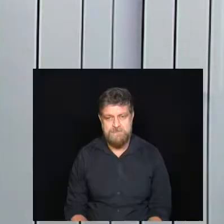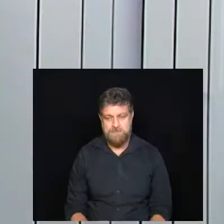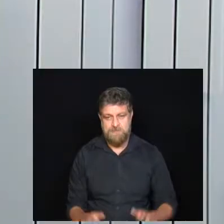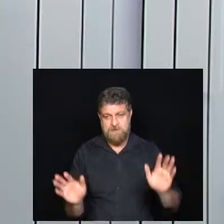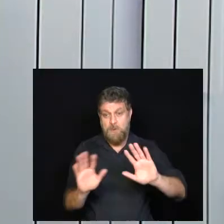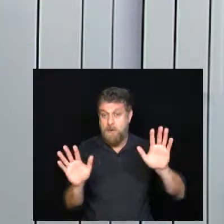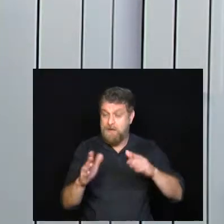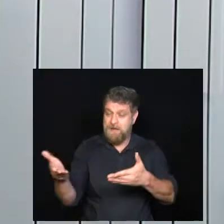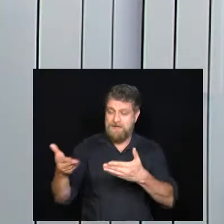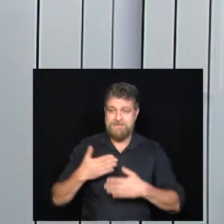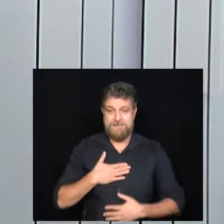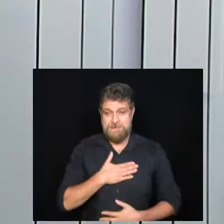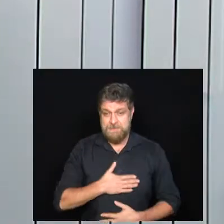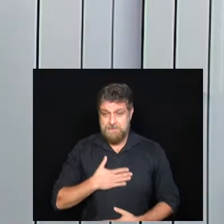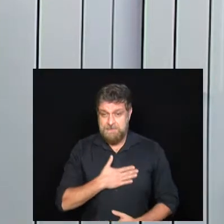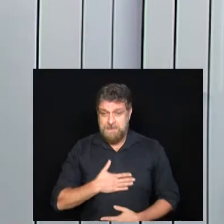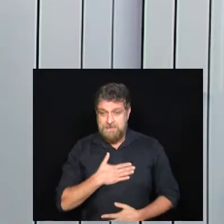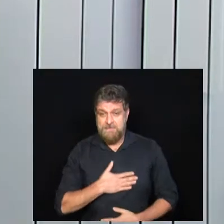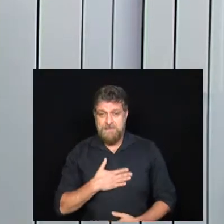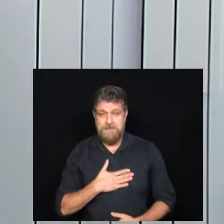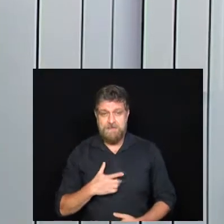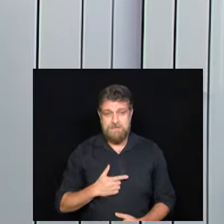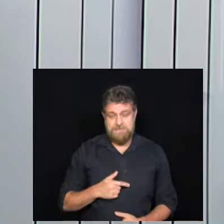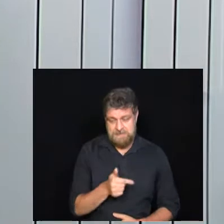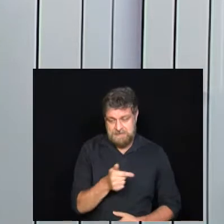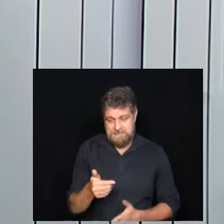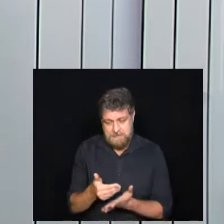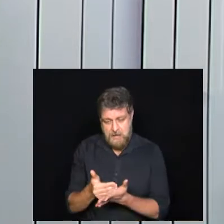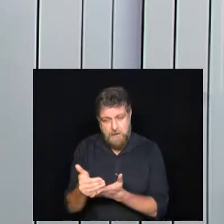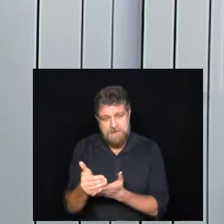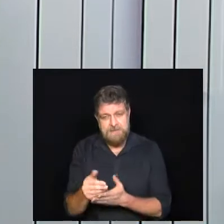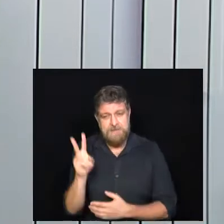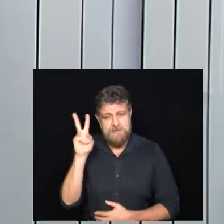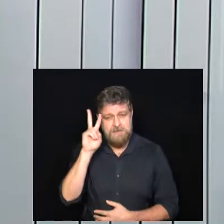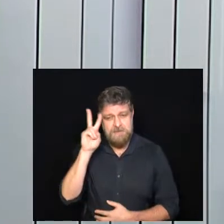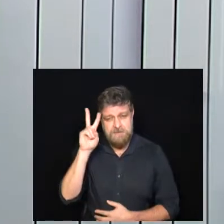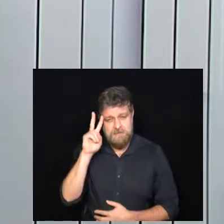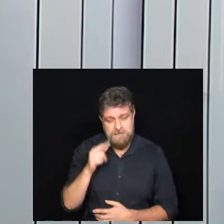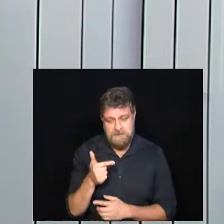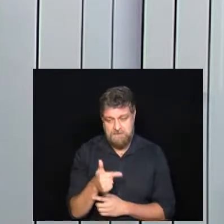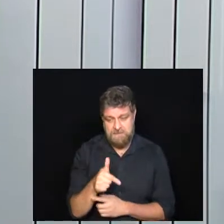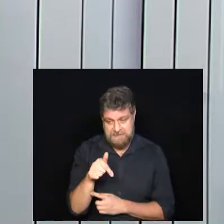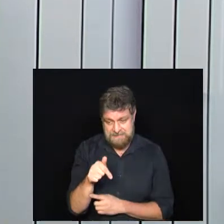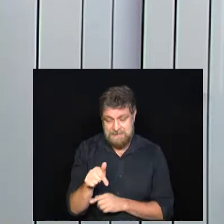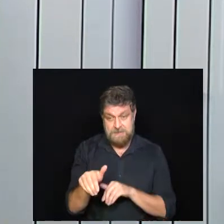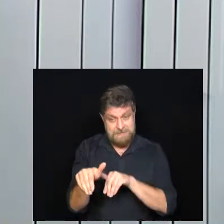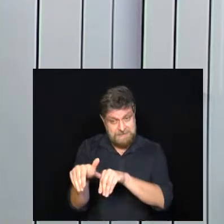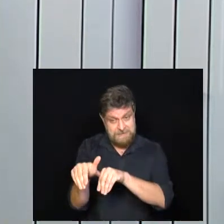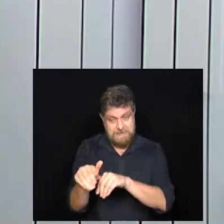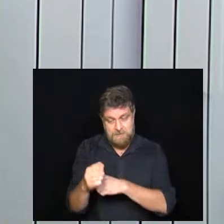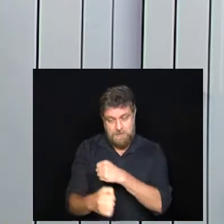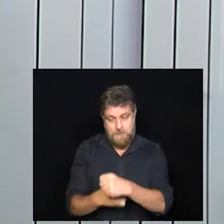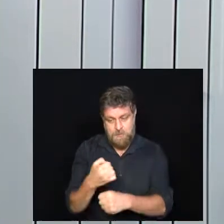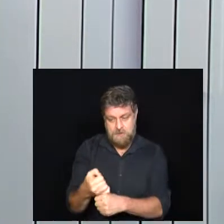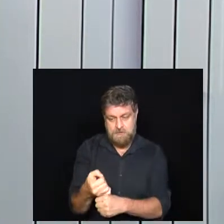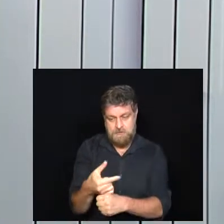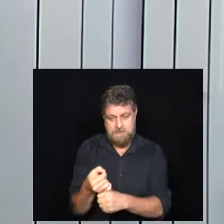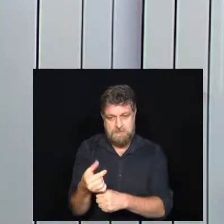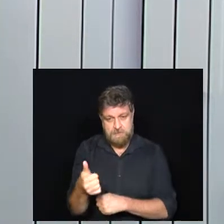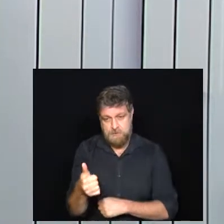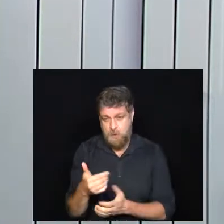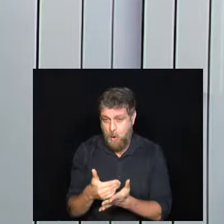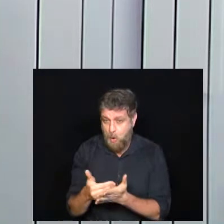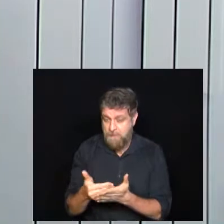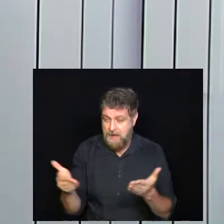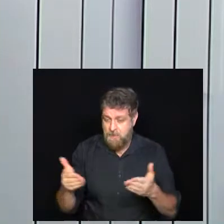Olá, seja bem-vinda, seja bem-vindo. Semana começando, segunda-feira, 27 de setembro de 2021. Começa